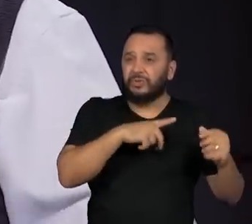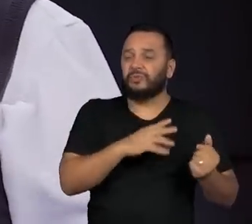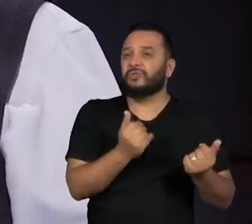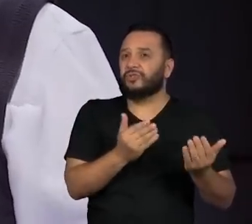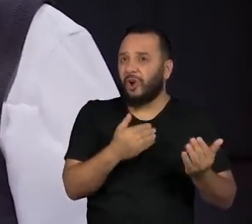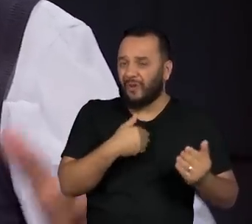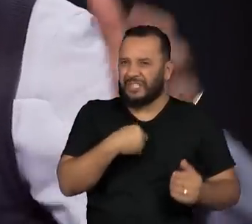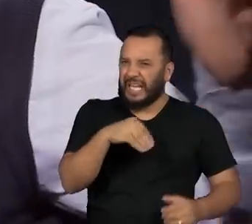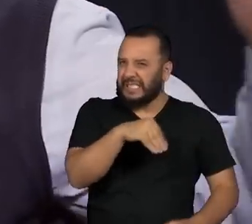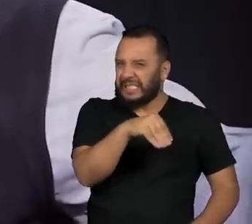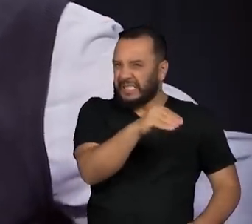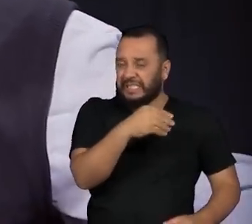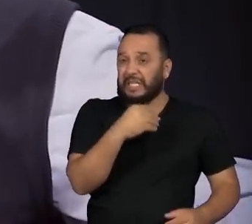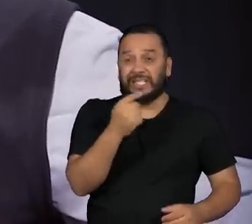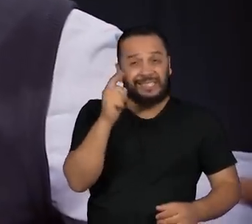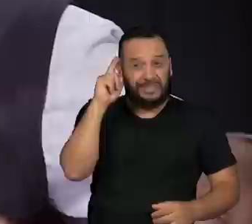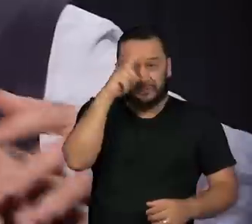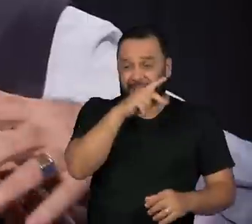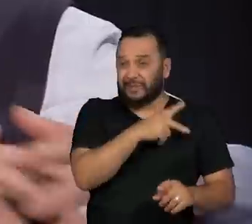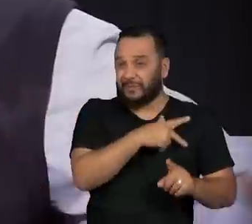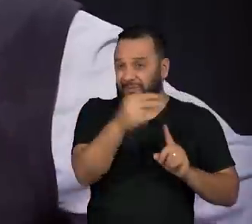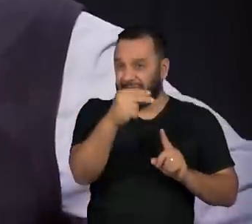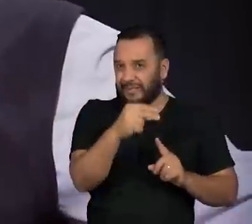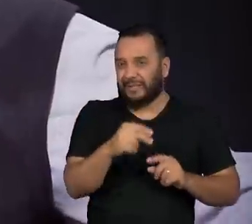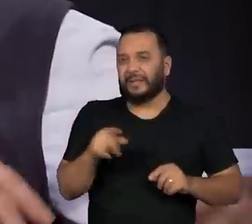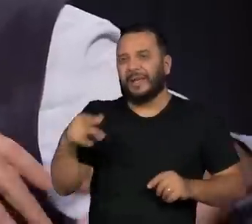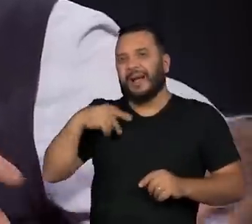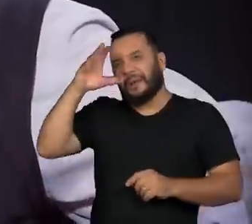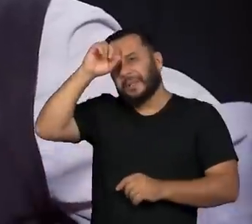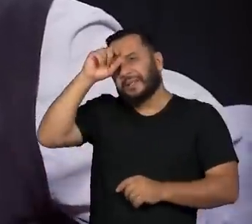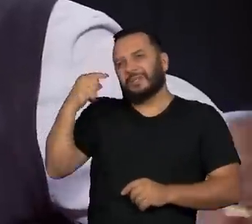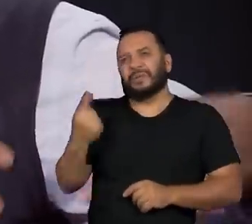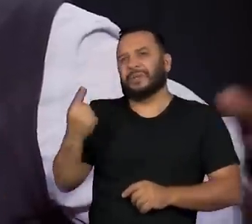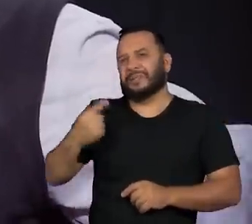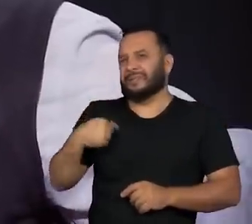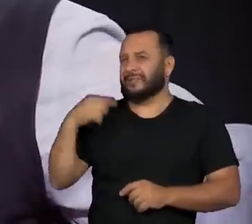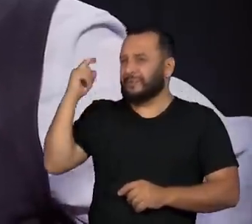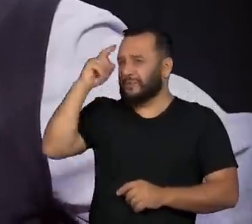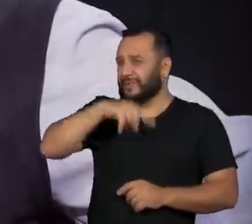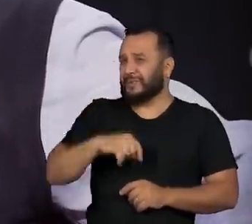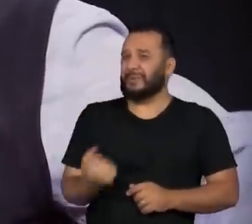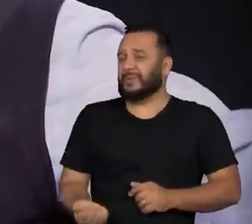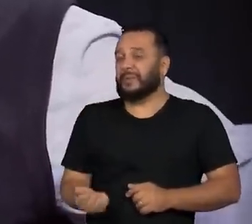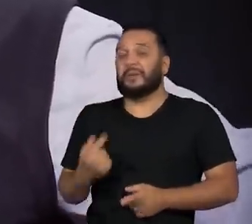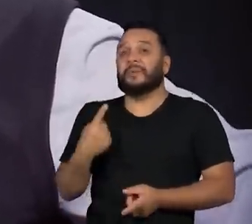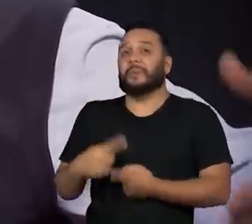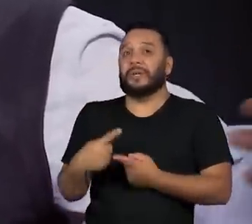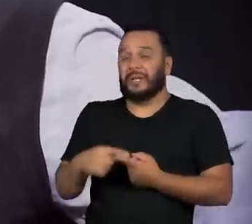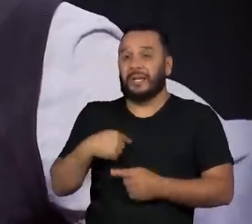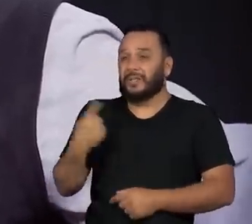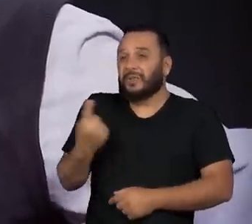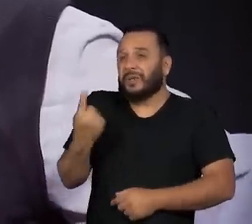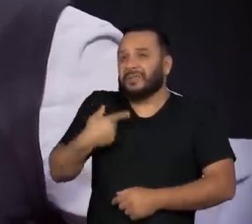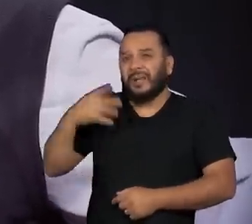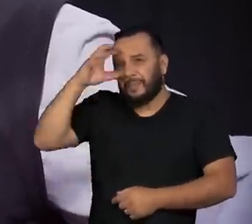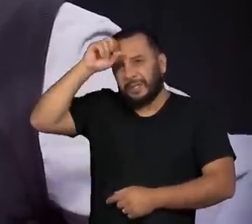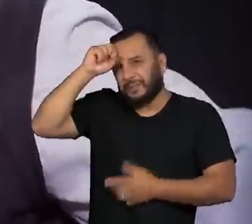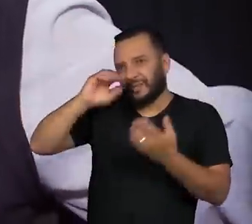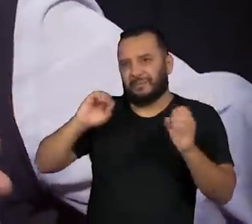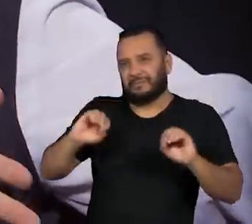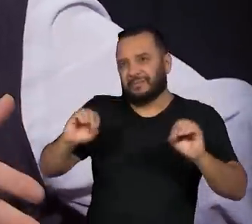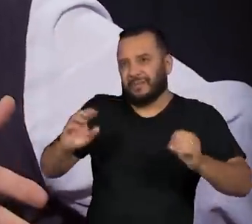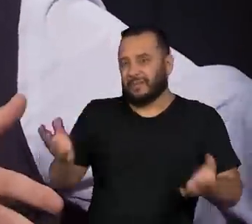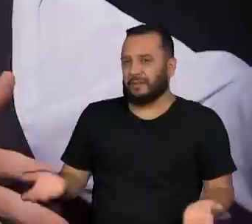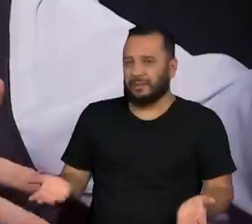do soou para ganhar Aquele que aprender sozinho era uma meleca quer dizer qualquer criança de cima porque porque por mais que ele jogar sozinho não aprende nada hoje